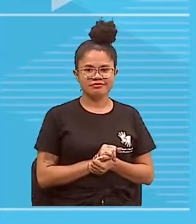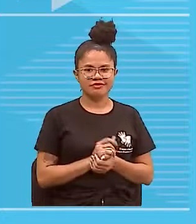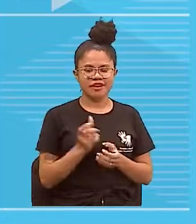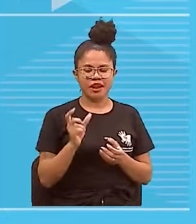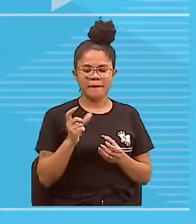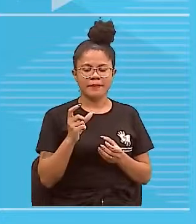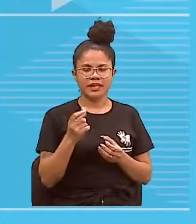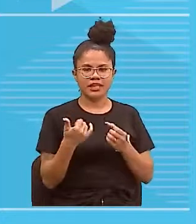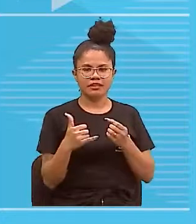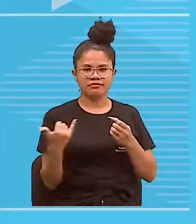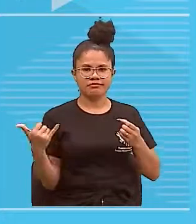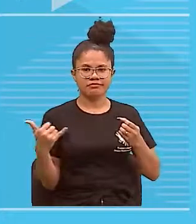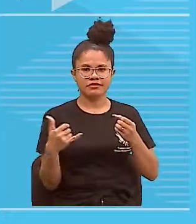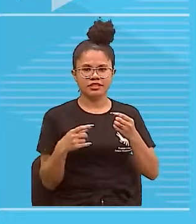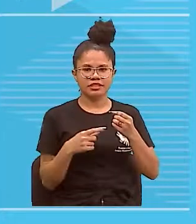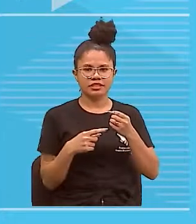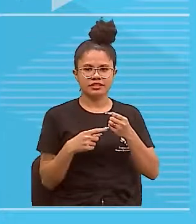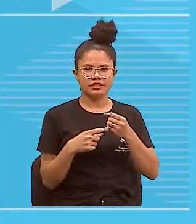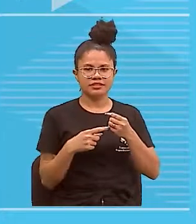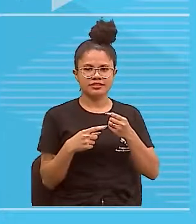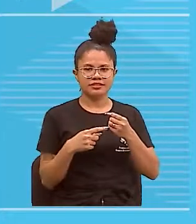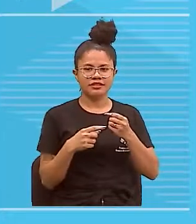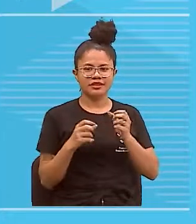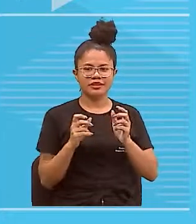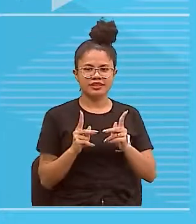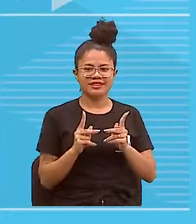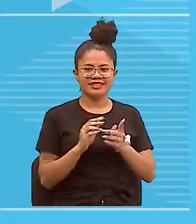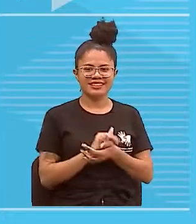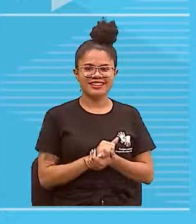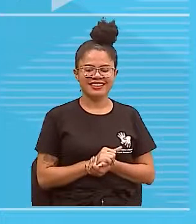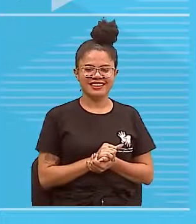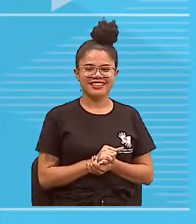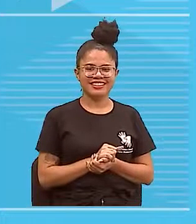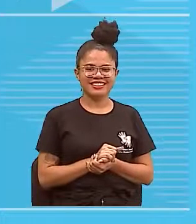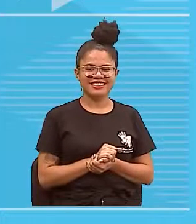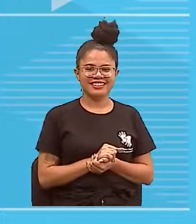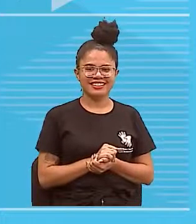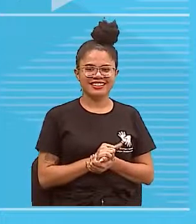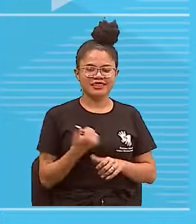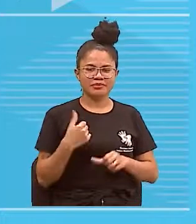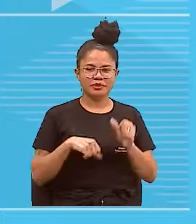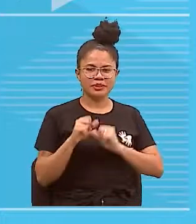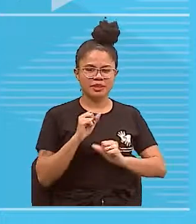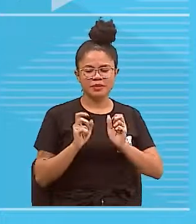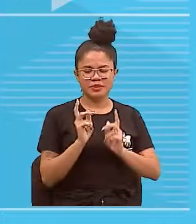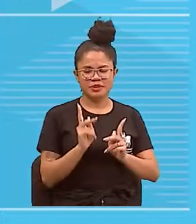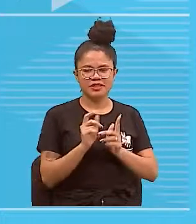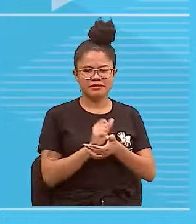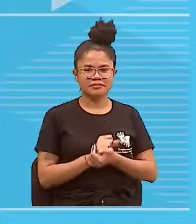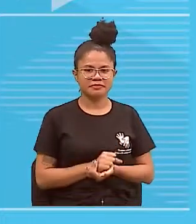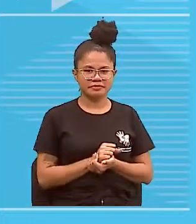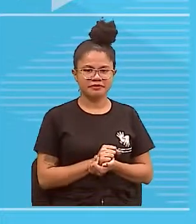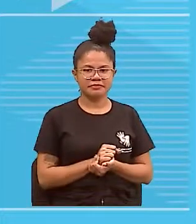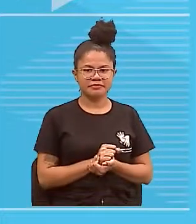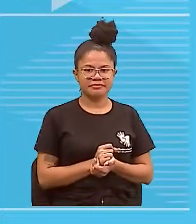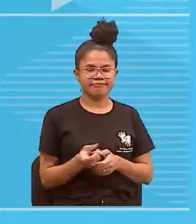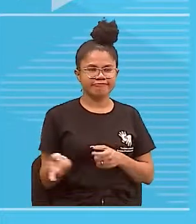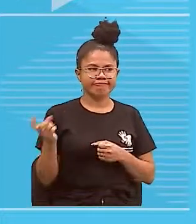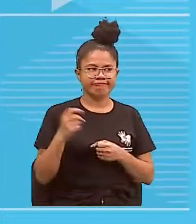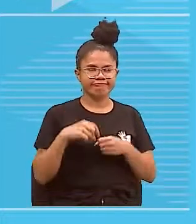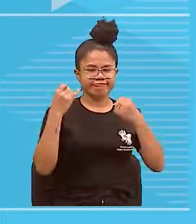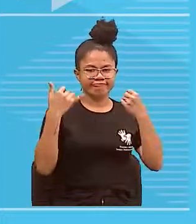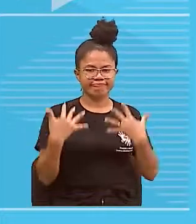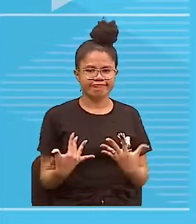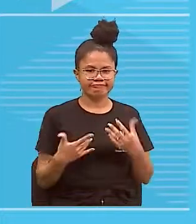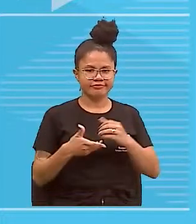sei deixa eu aparecer aqui que eu eu sair da frente da Pronto voltei de trocar trocamos aqui a bateria vou voltar aqui para o meu raciocínio tá